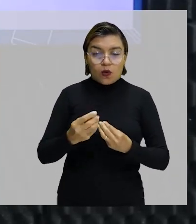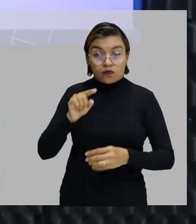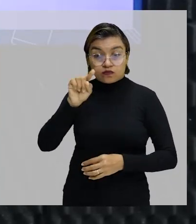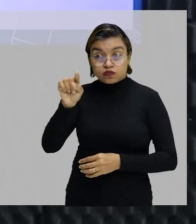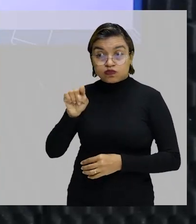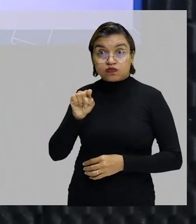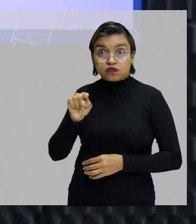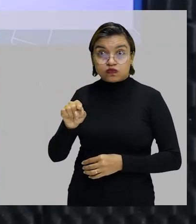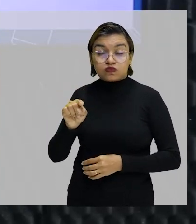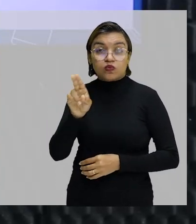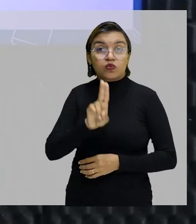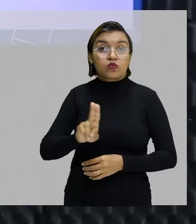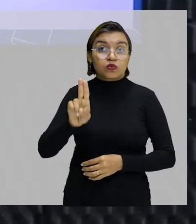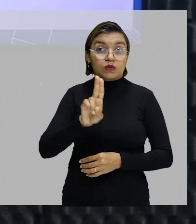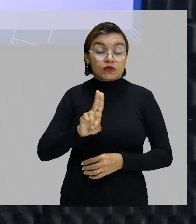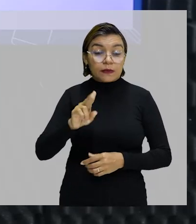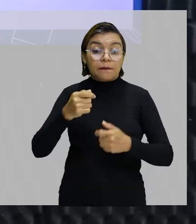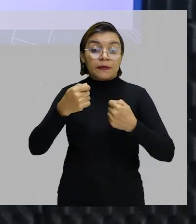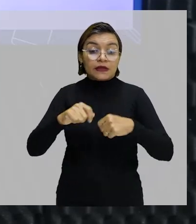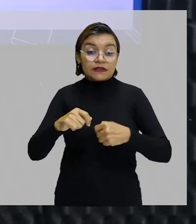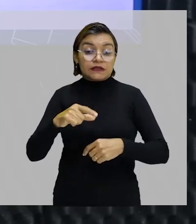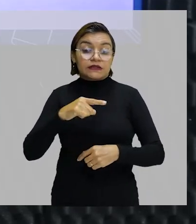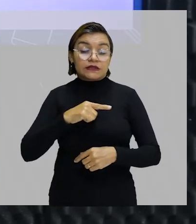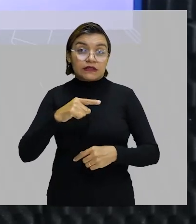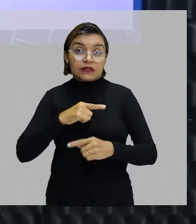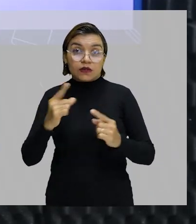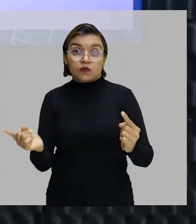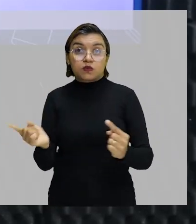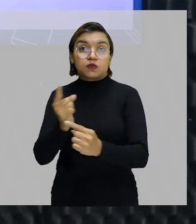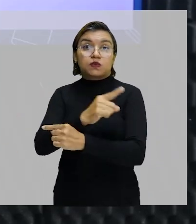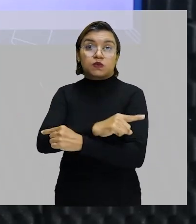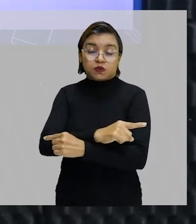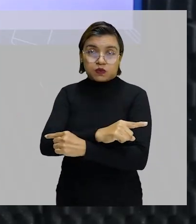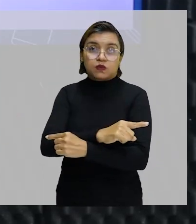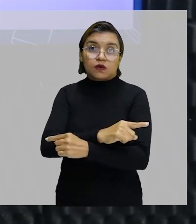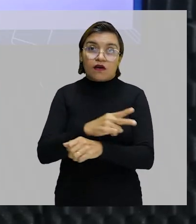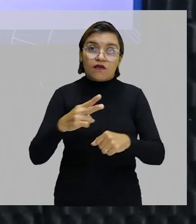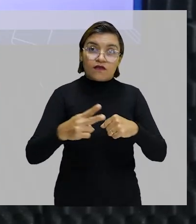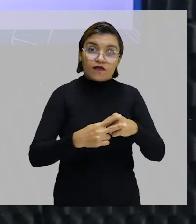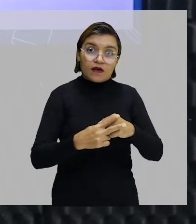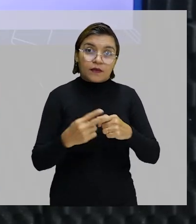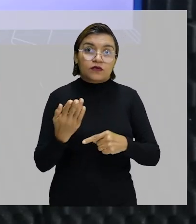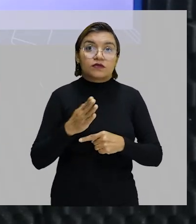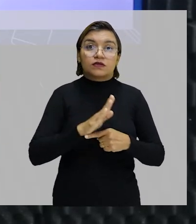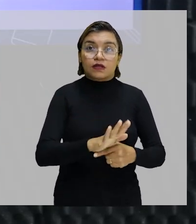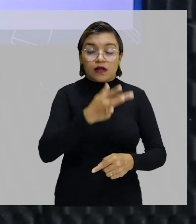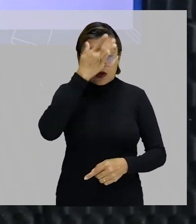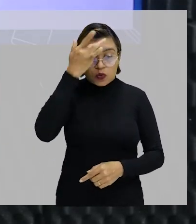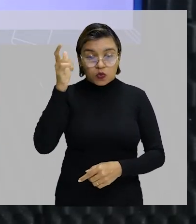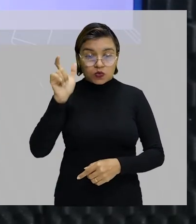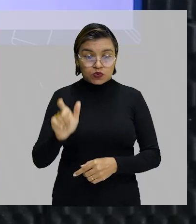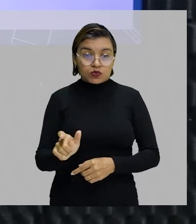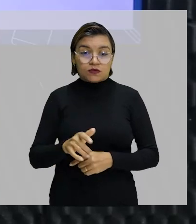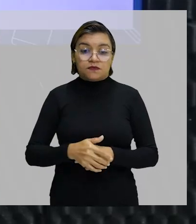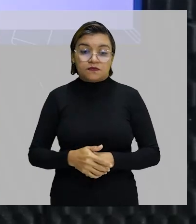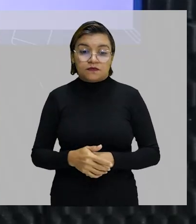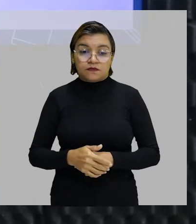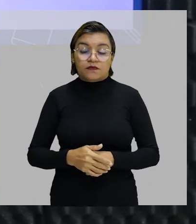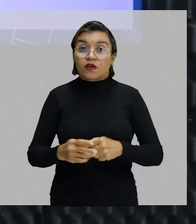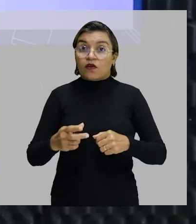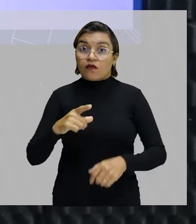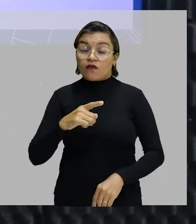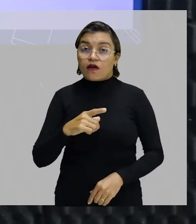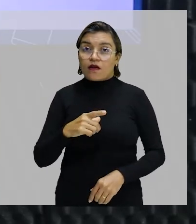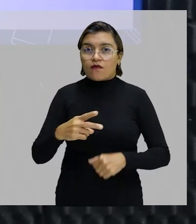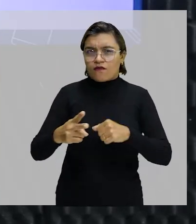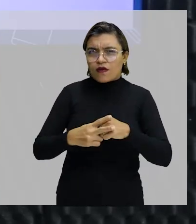nós utilizamos, nós temos que fazer a inversão do verbo auxiliar com o sujeito. Tá? Então, o verbo ter